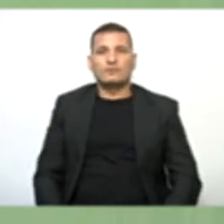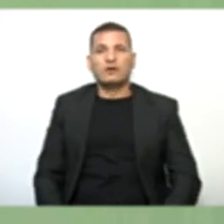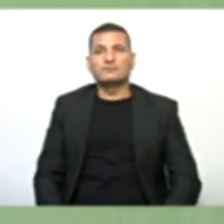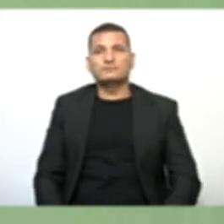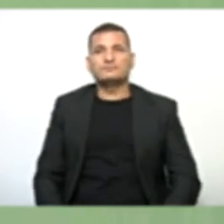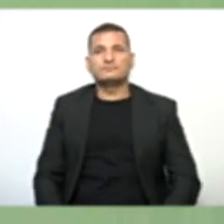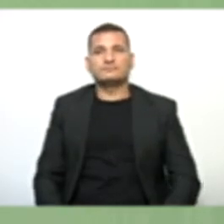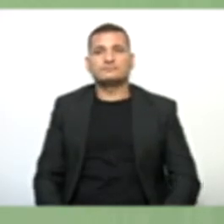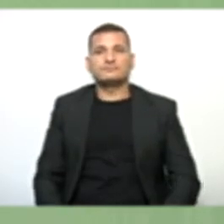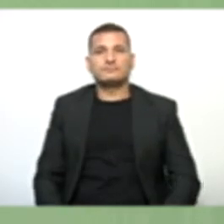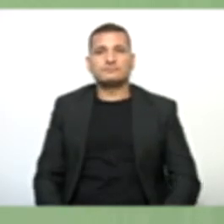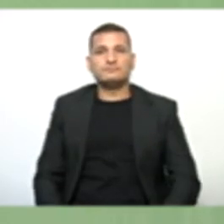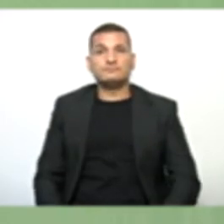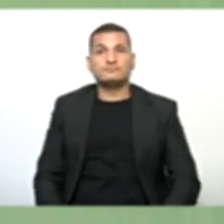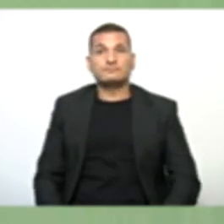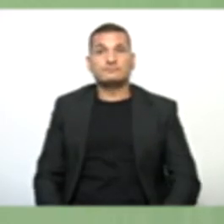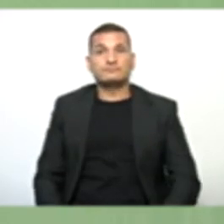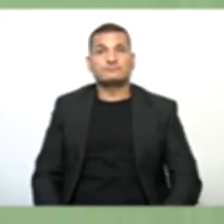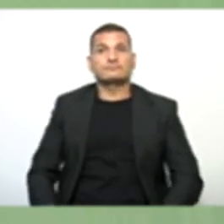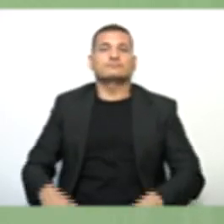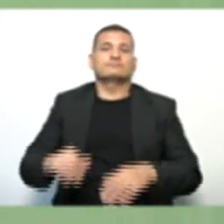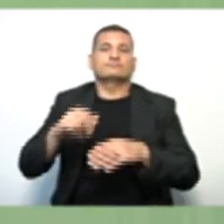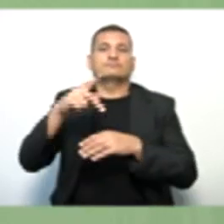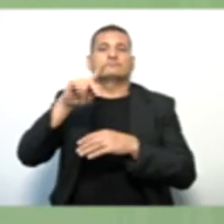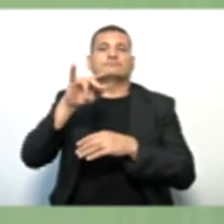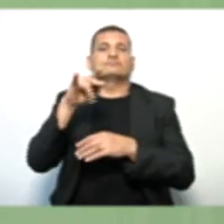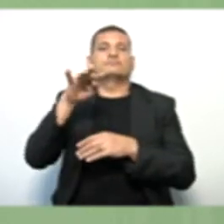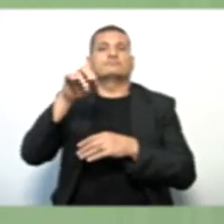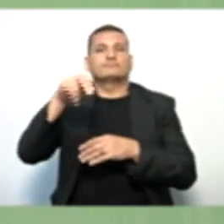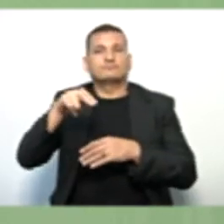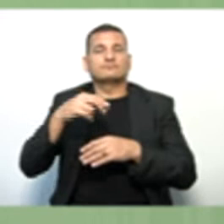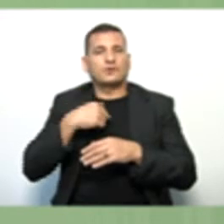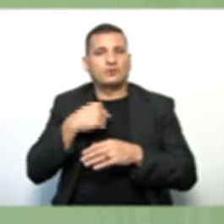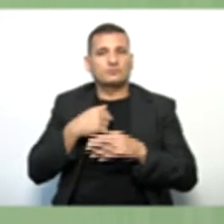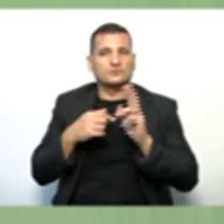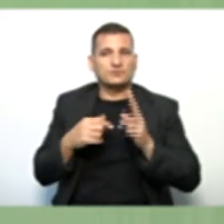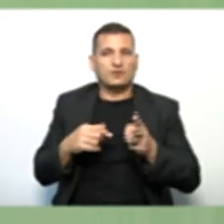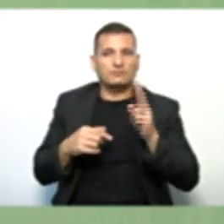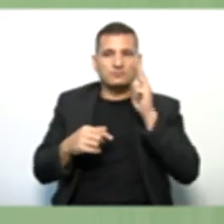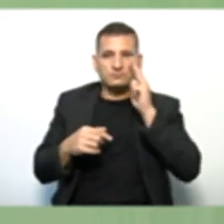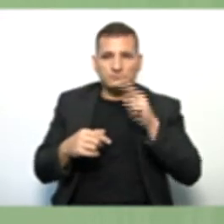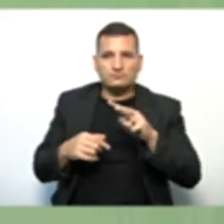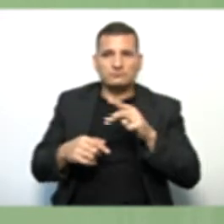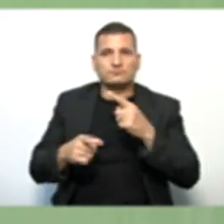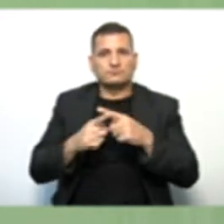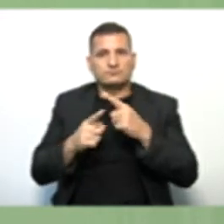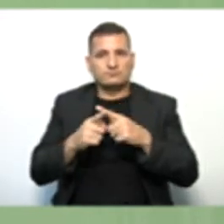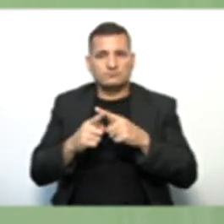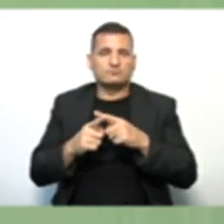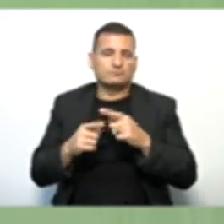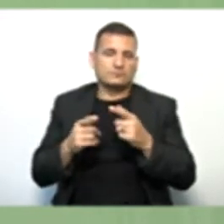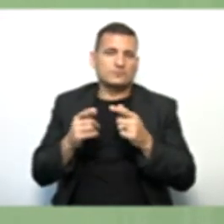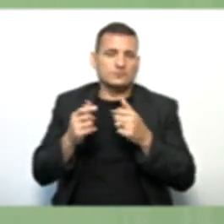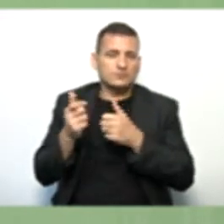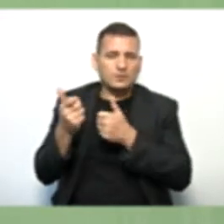programação. Isso, eu acompanho sempre, porque nós da tecnologia tem que estar acompanhando ali tudo na hora, né? Senão a gente o que